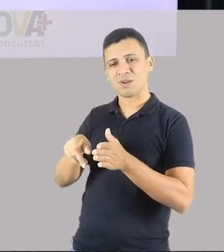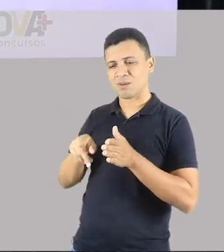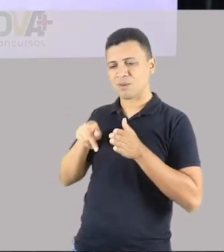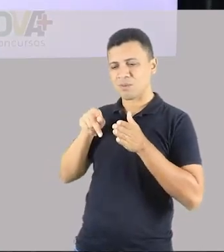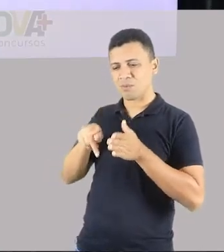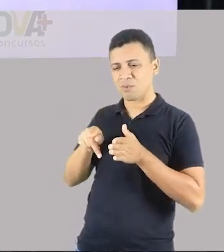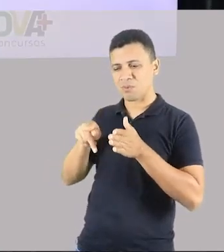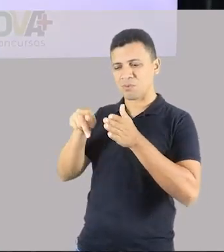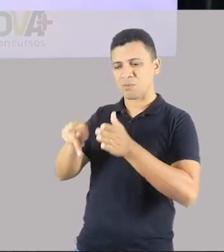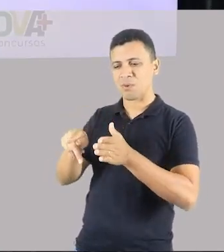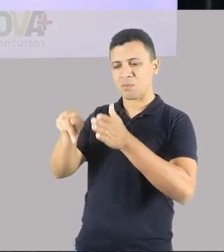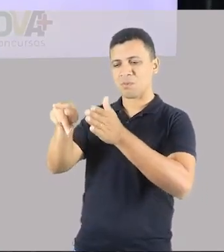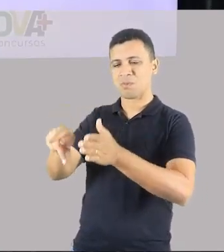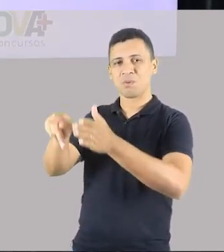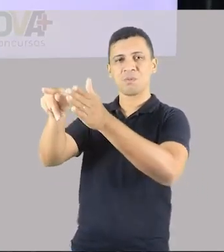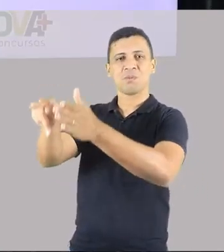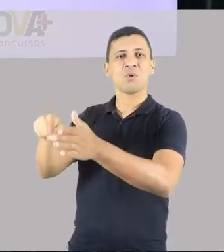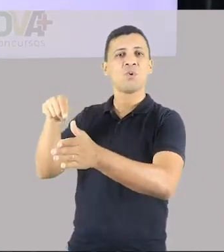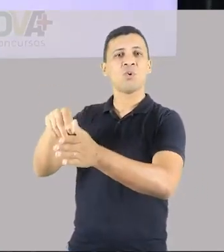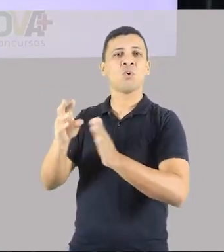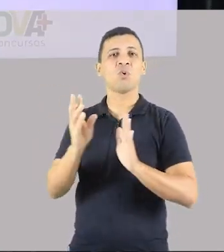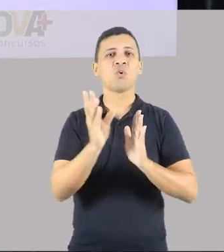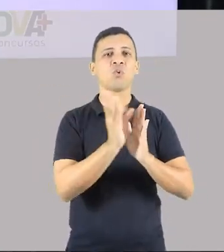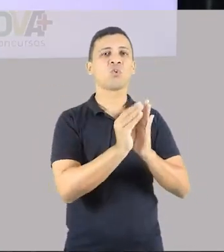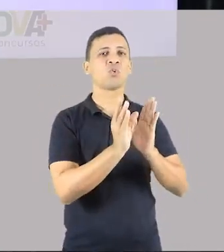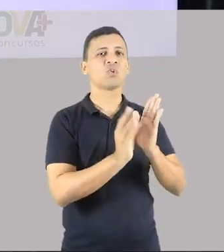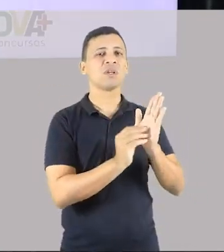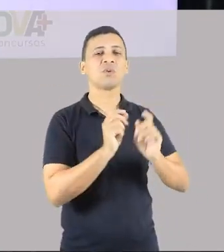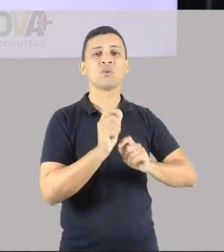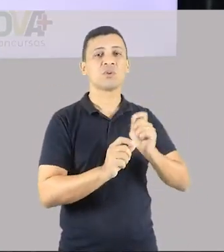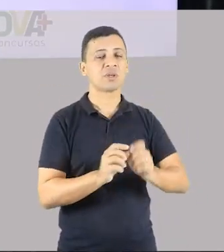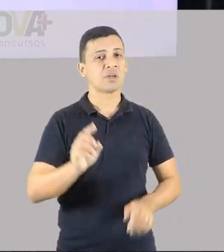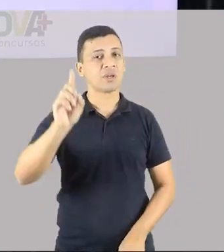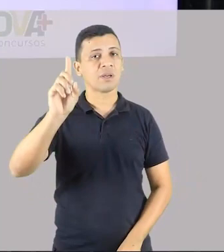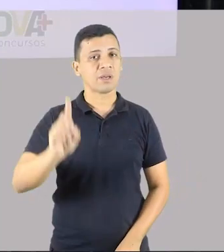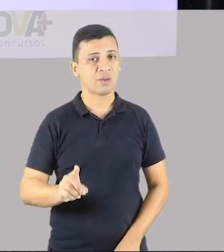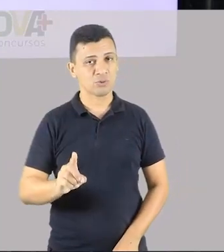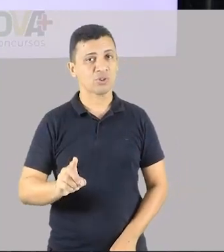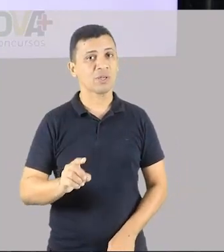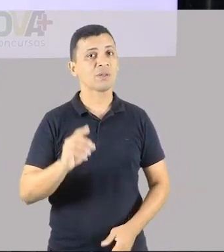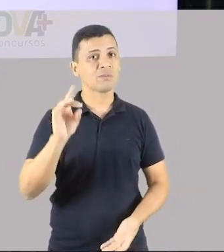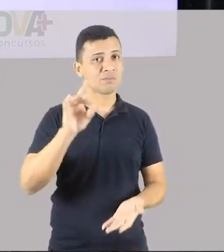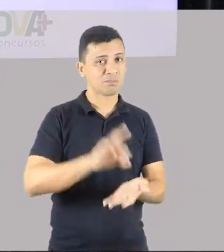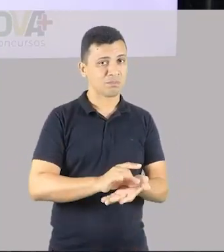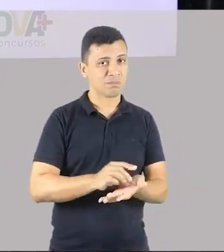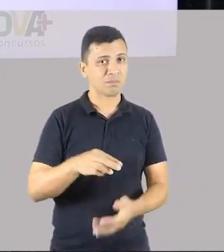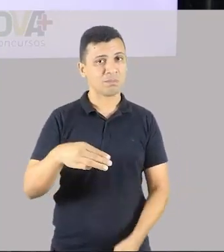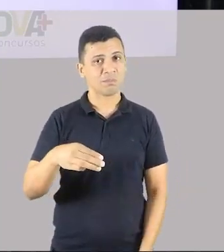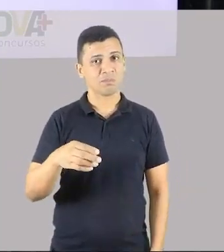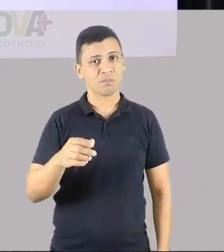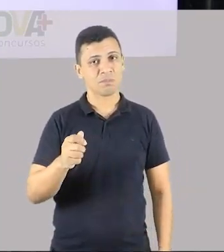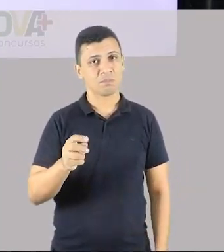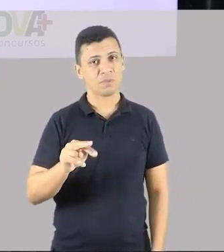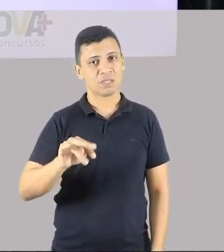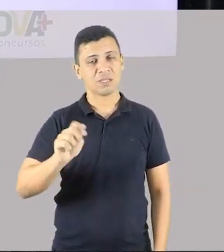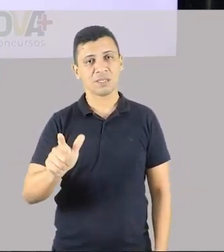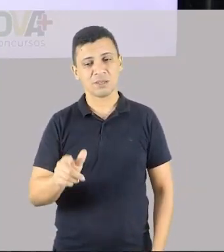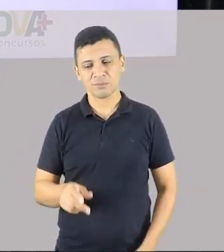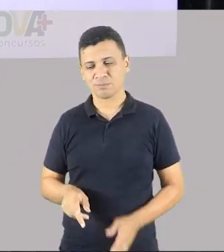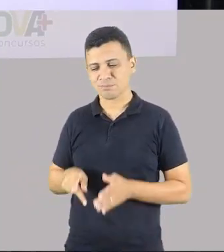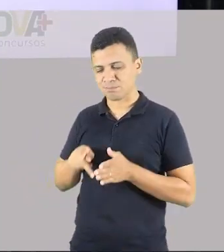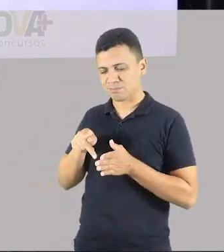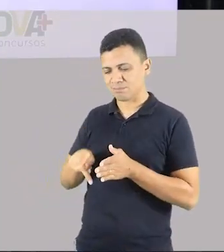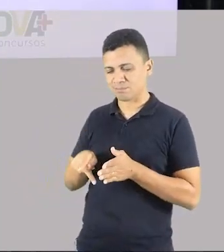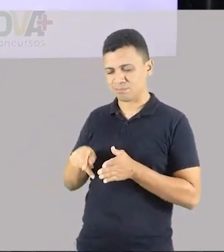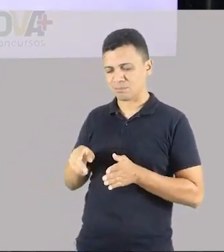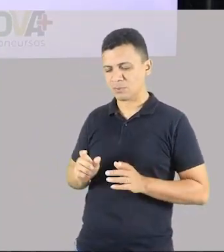ou o conteúdo dos vagões do trem, efetivamente seria o direito material. E os trilhos é justamente o processo. É